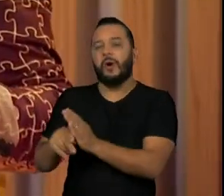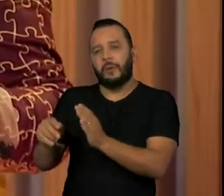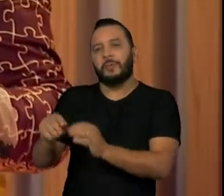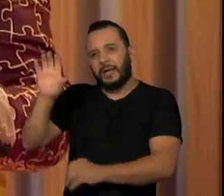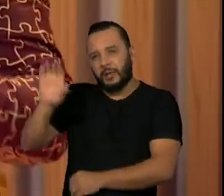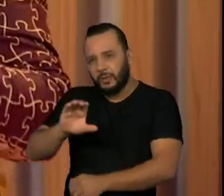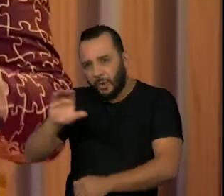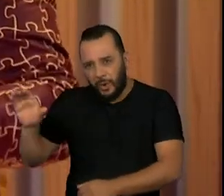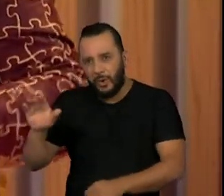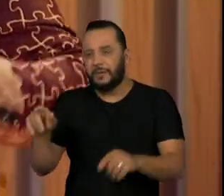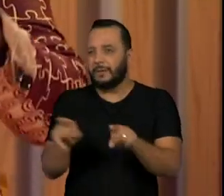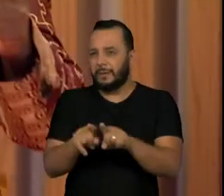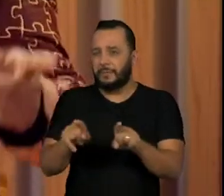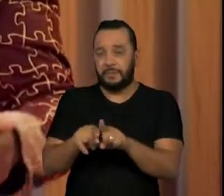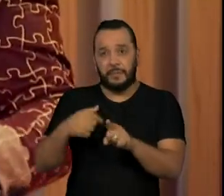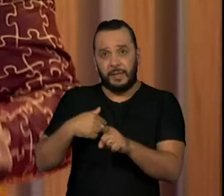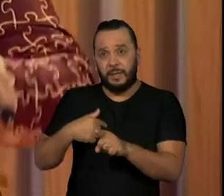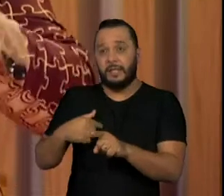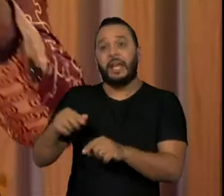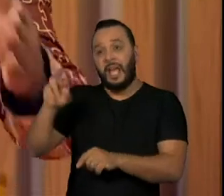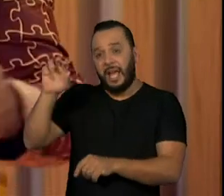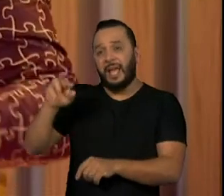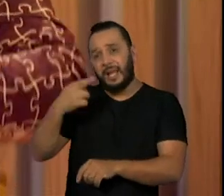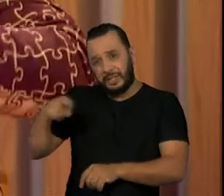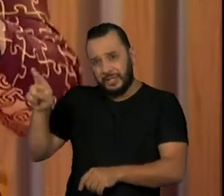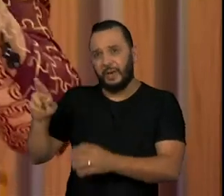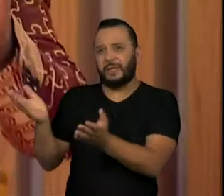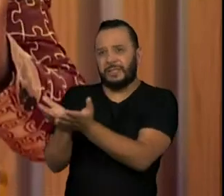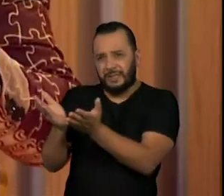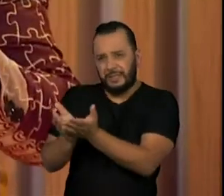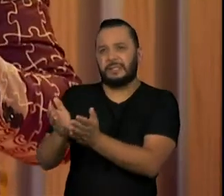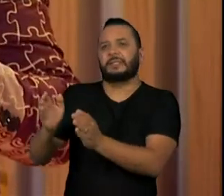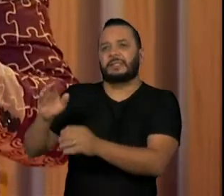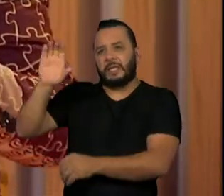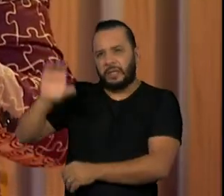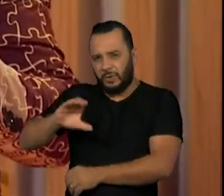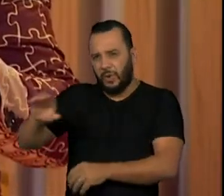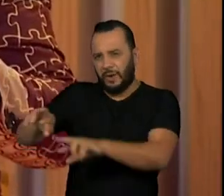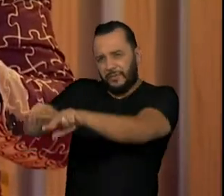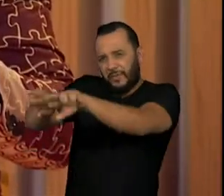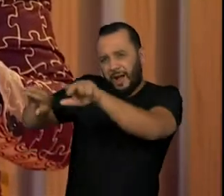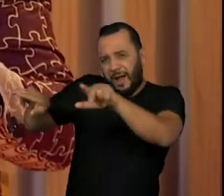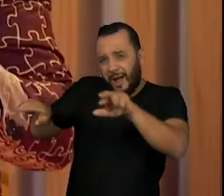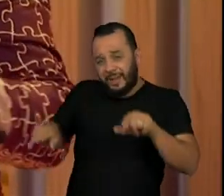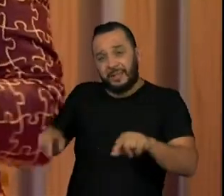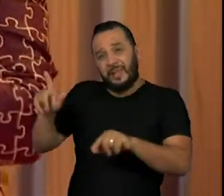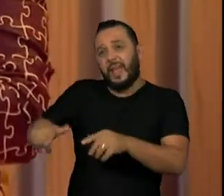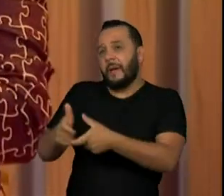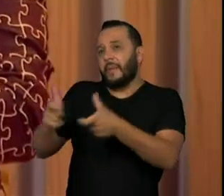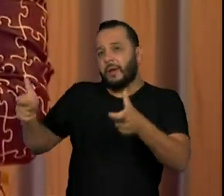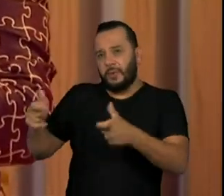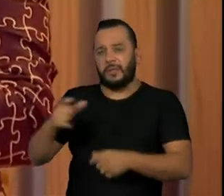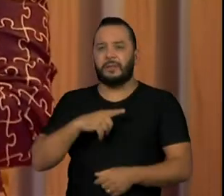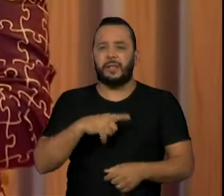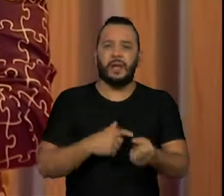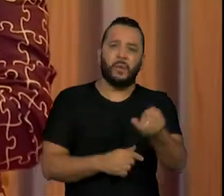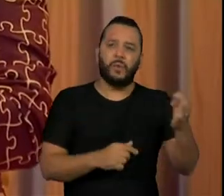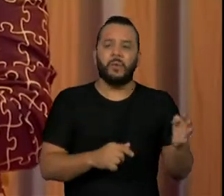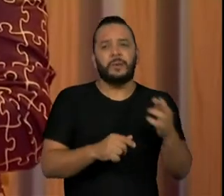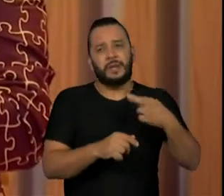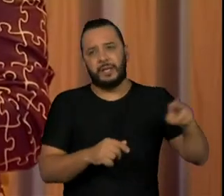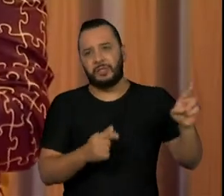religiões hegemônicas. As religiões hegemônicas cristãs e todas as outras denominações, e as